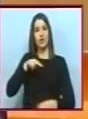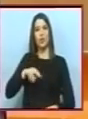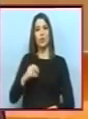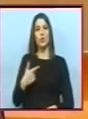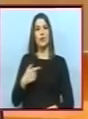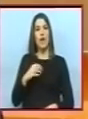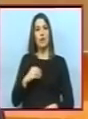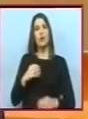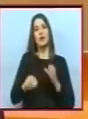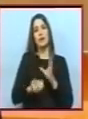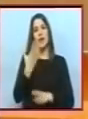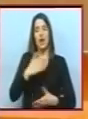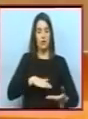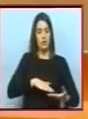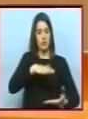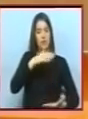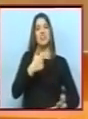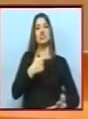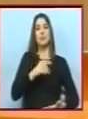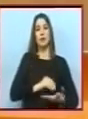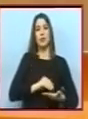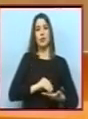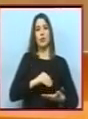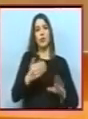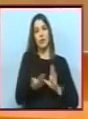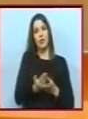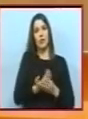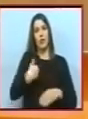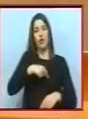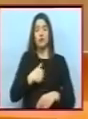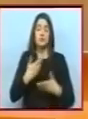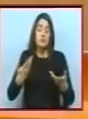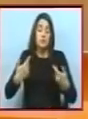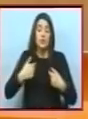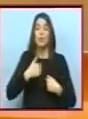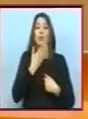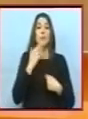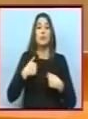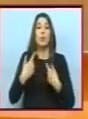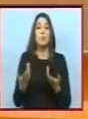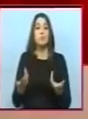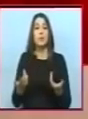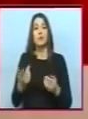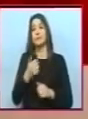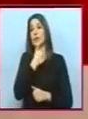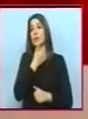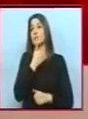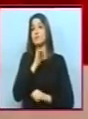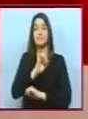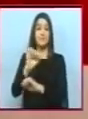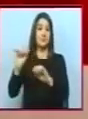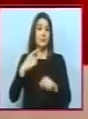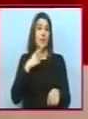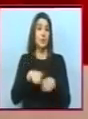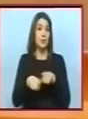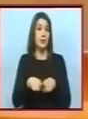bem. Mas isso não depende de mim, de todo modo. Depende de quem? Valia, depende, como sempre, dos decisores políticos e do. Já